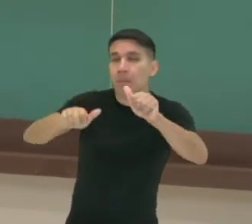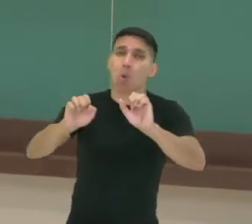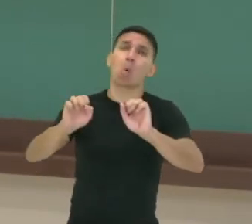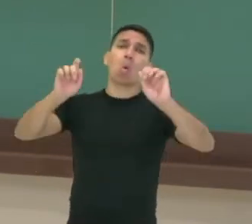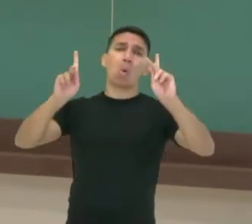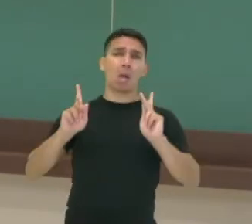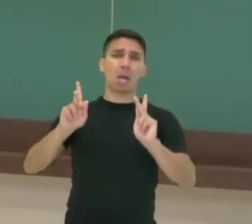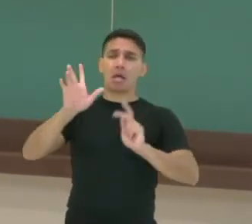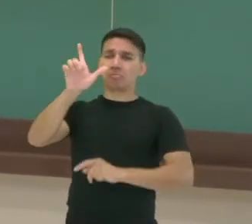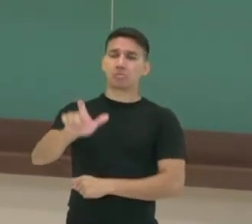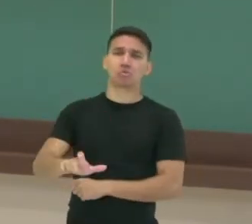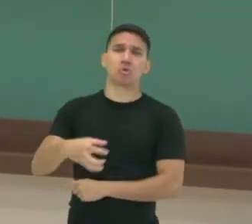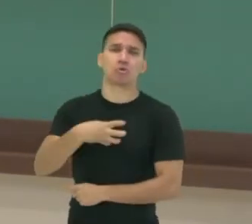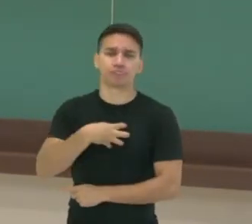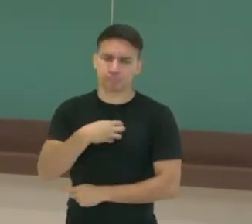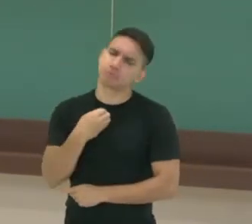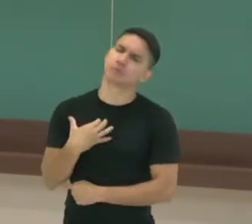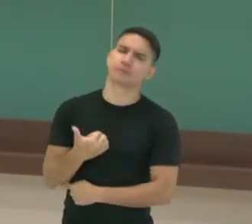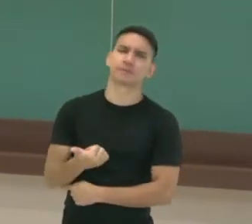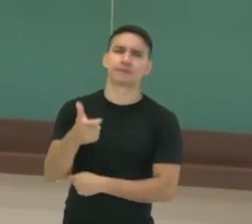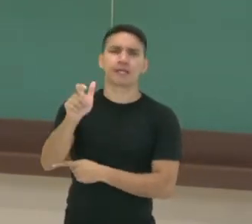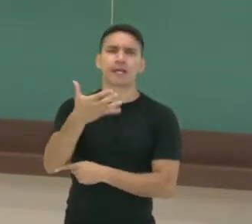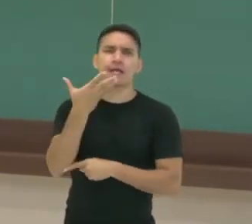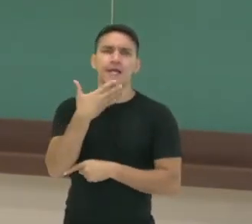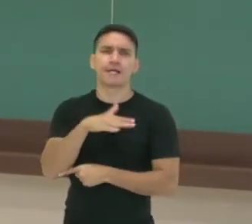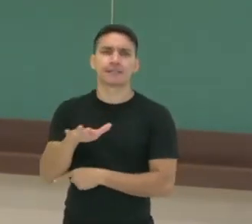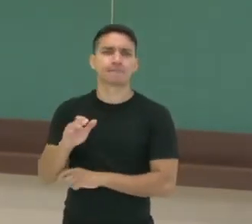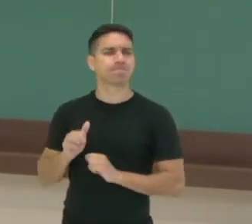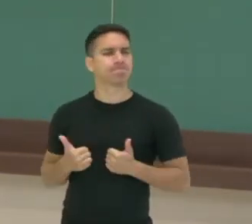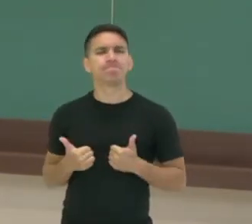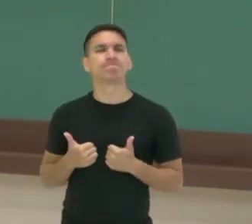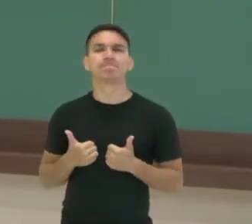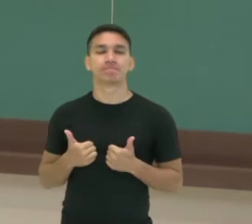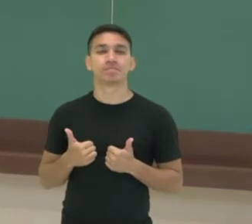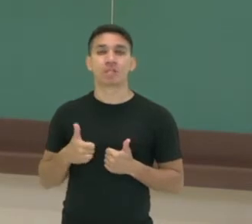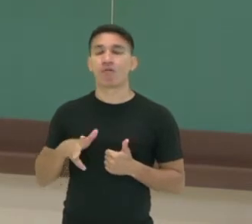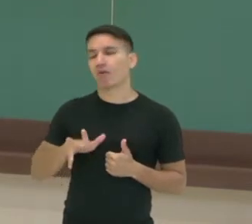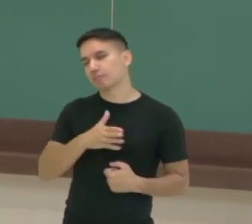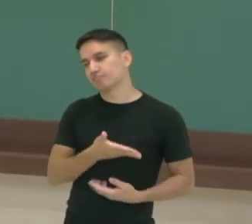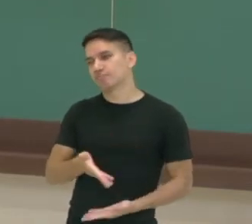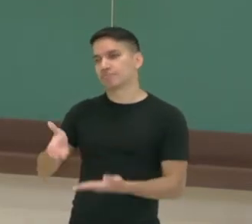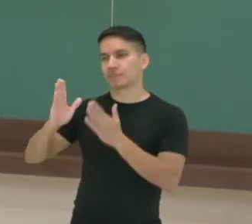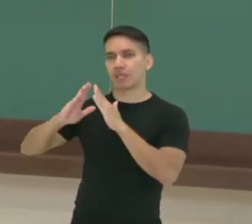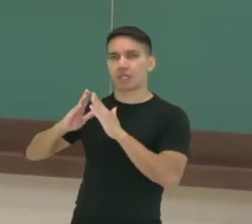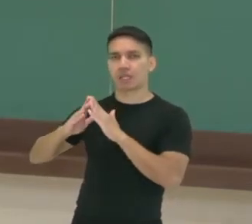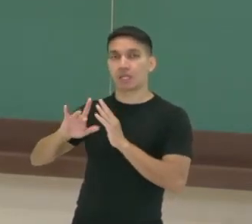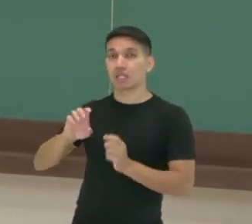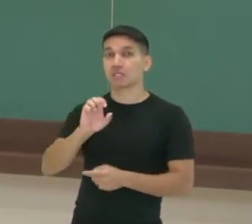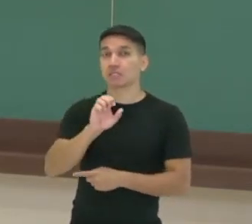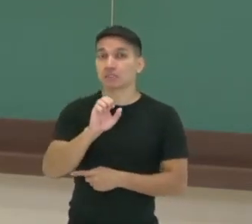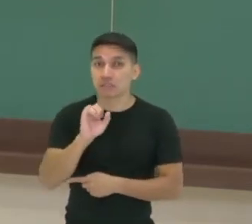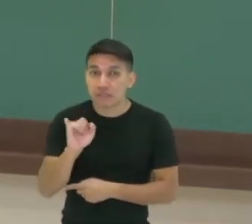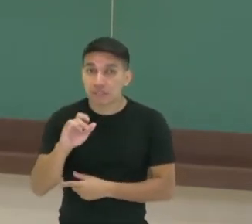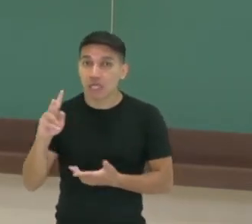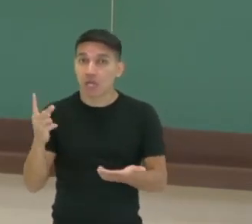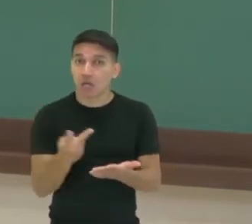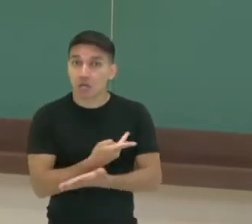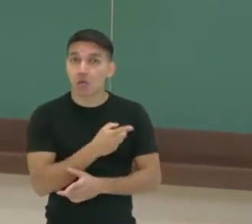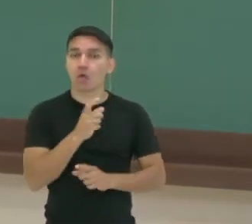com a pessoa, está tudo bem com essa criança, pronto, e ela vai para casa. Caso alguma coisa